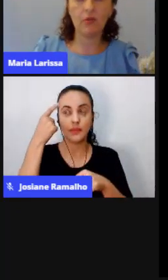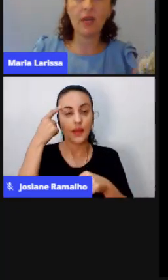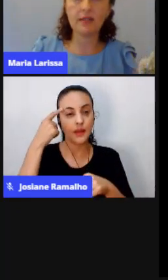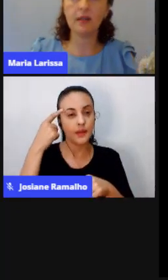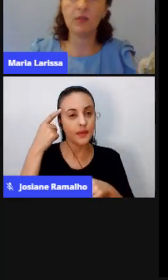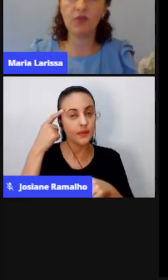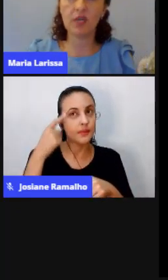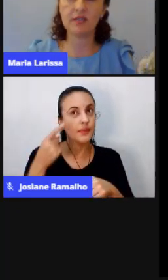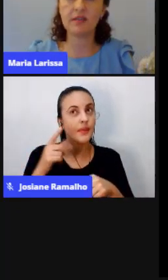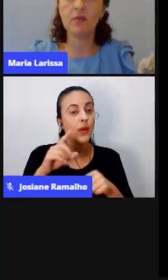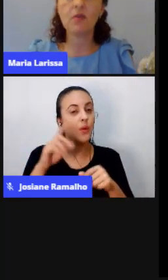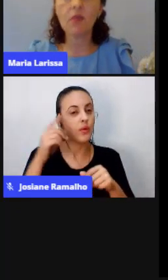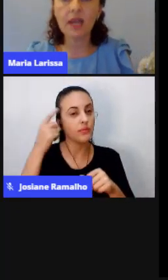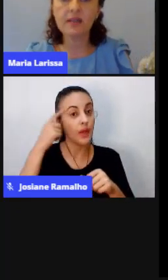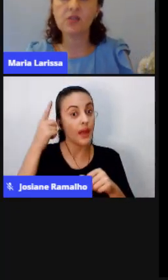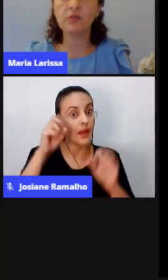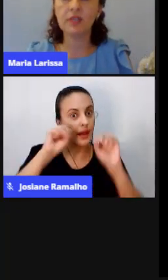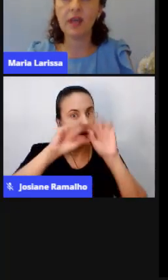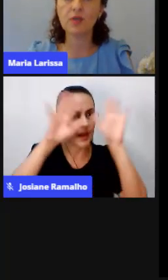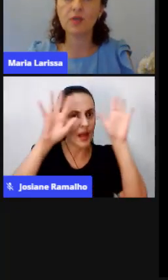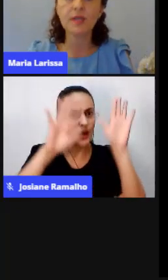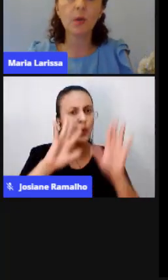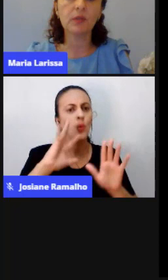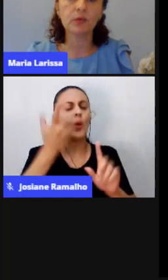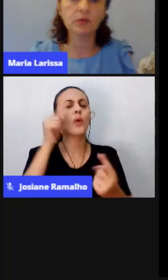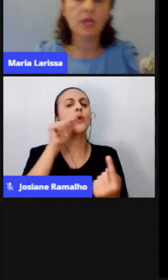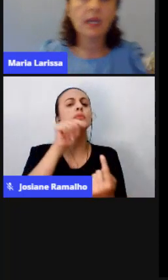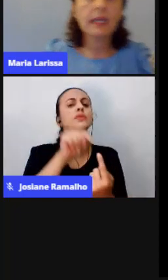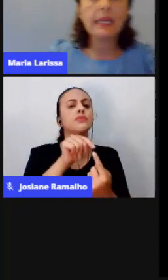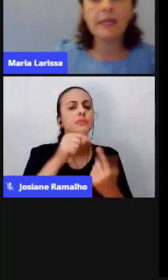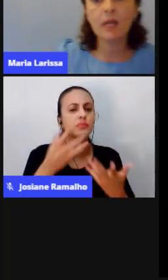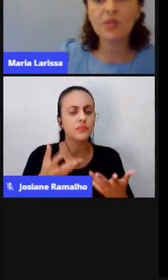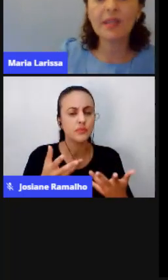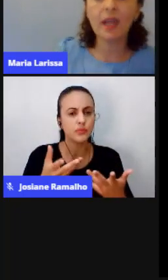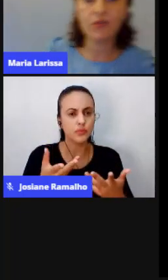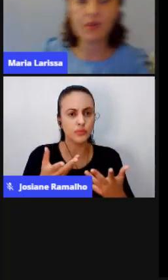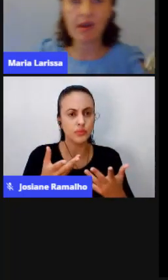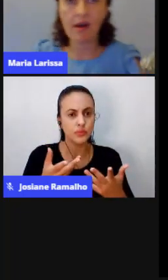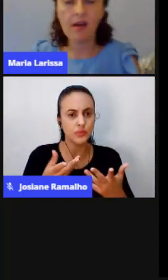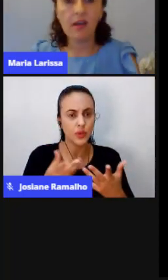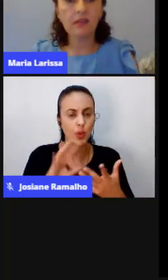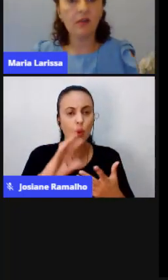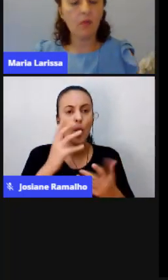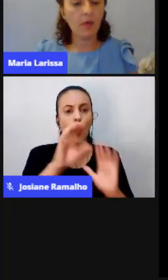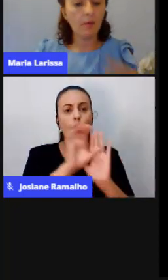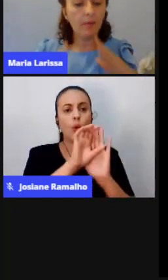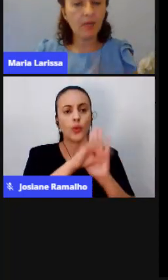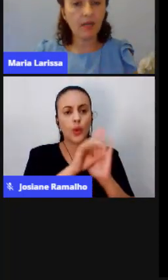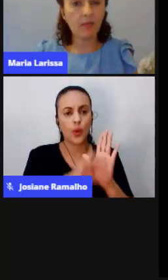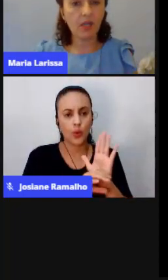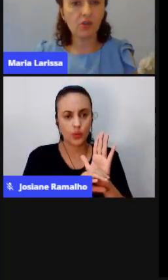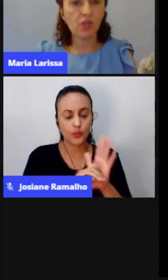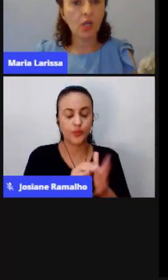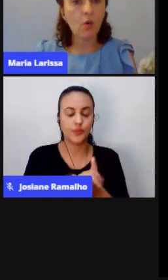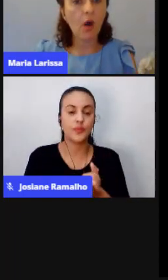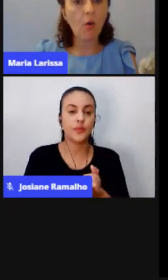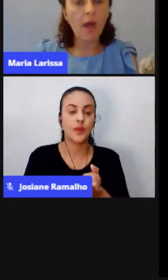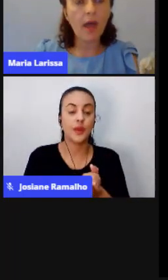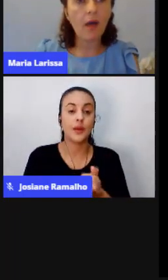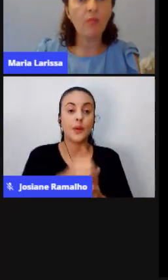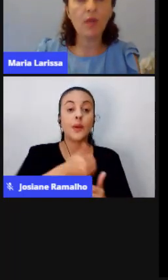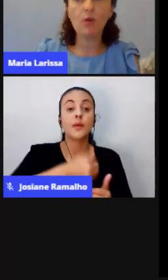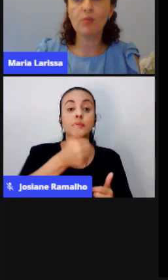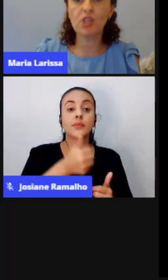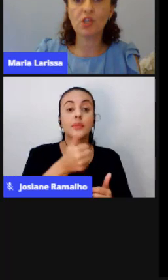jogo, com essa gamificação, com essa atividade, esse conteúdo que iremos gamificar. Então, primeiramente,